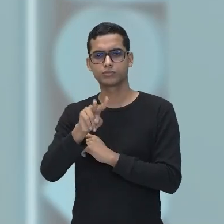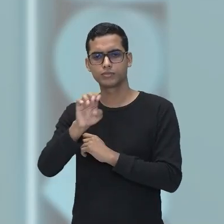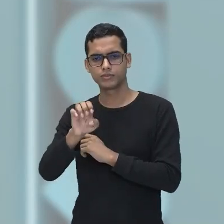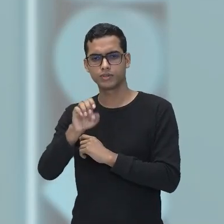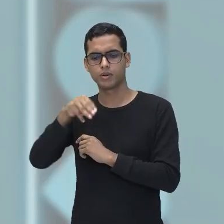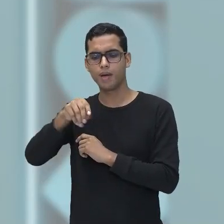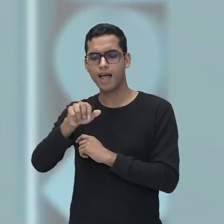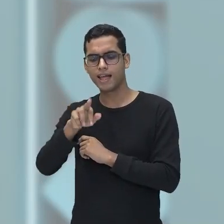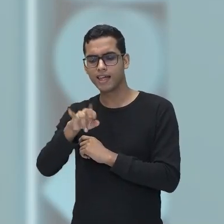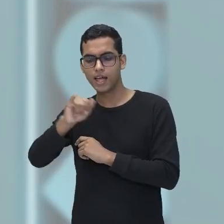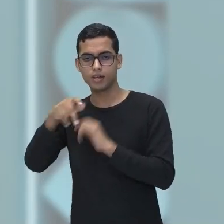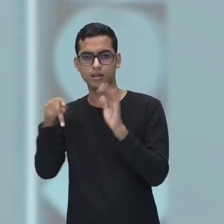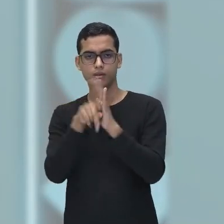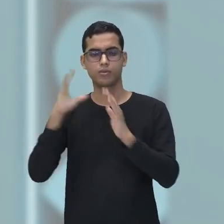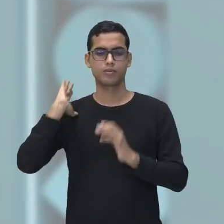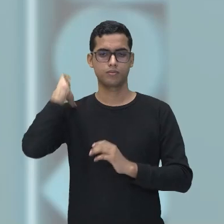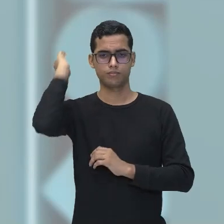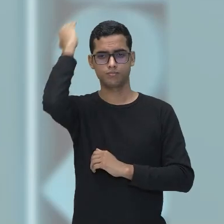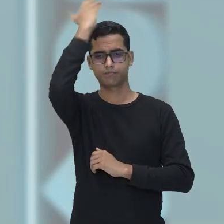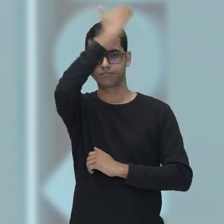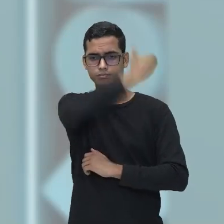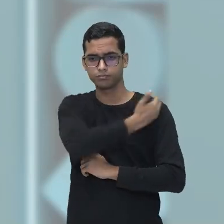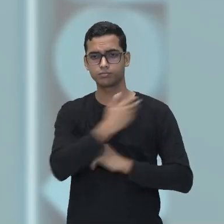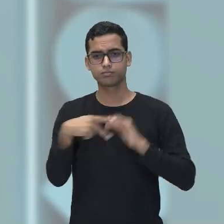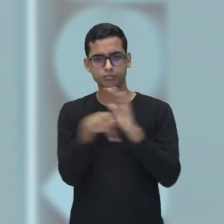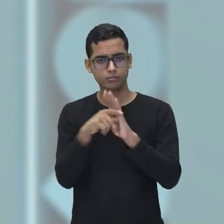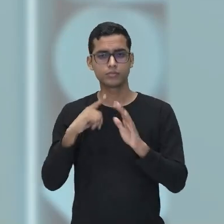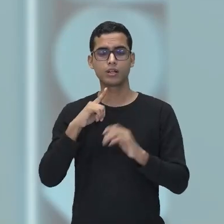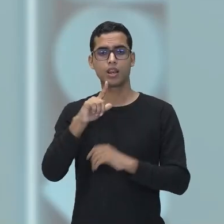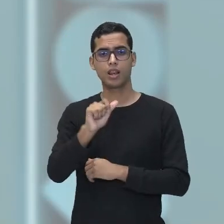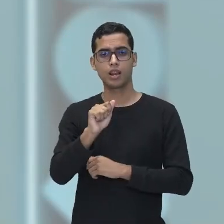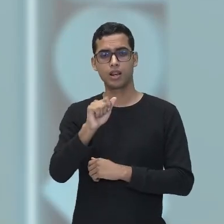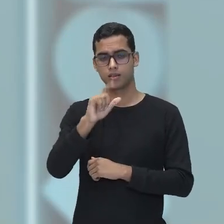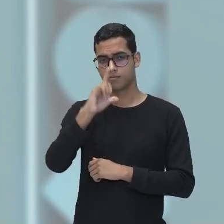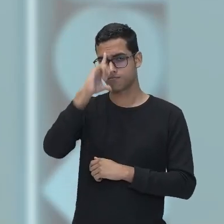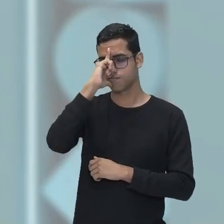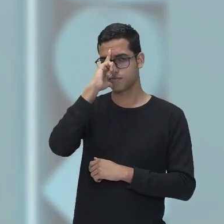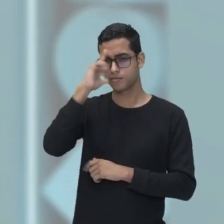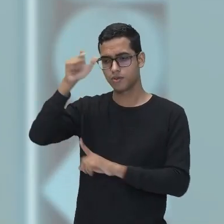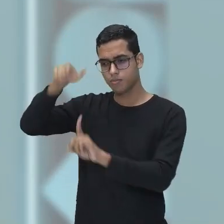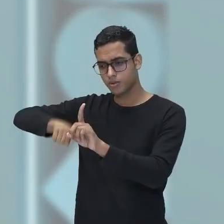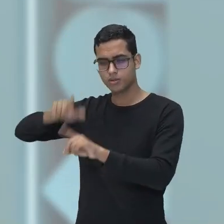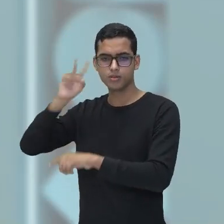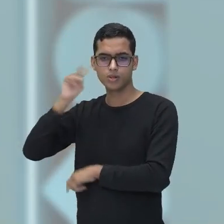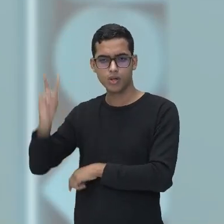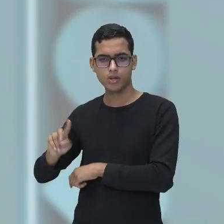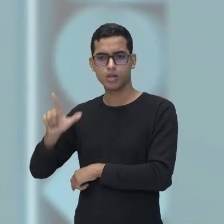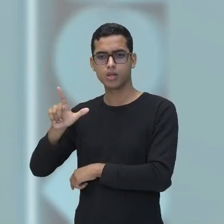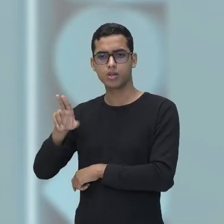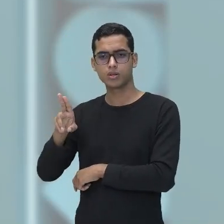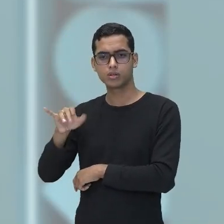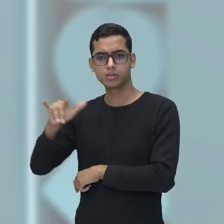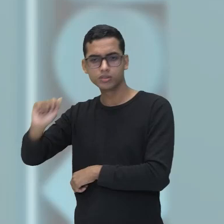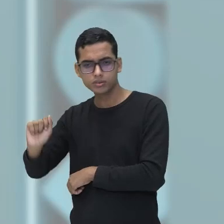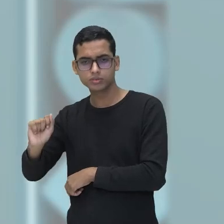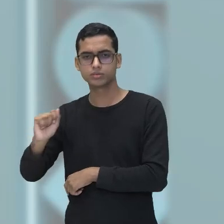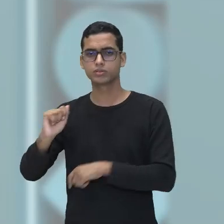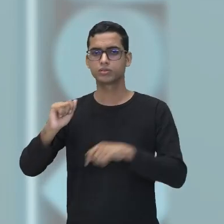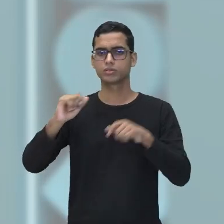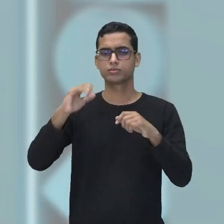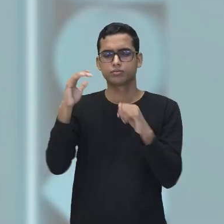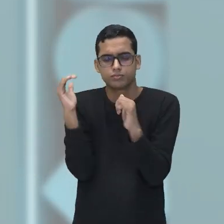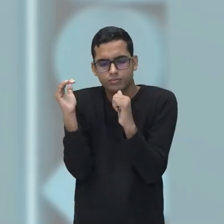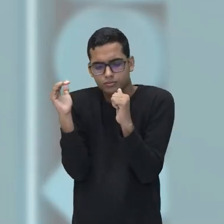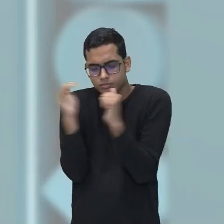A personagem dessa história se chama Lúcia e ela está numa oração. E